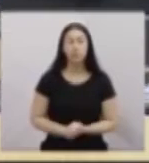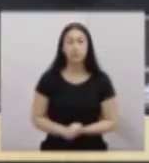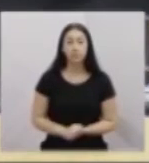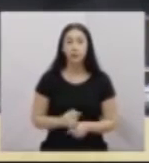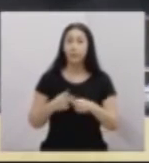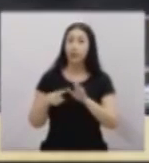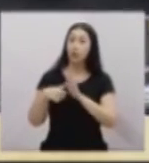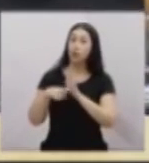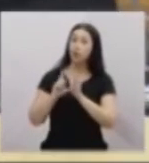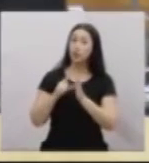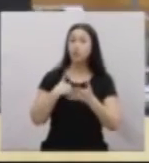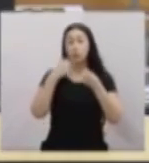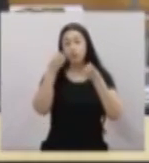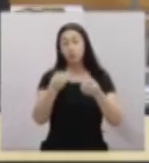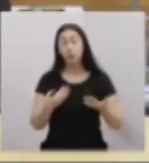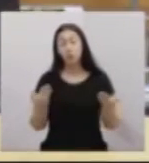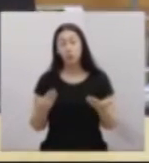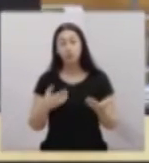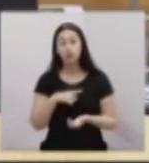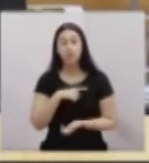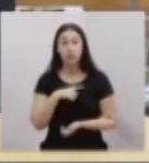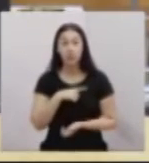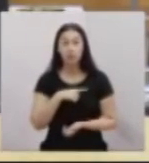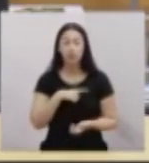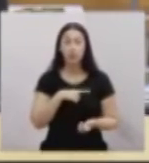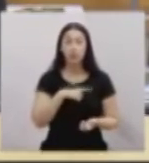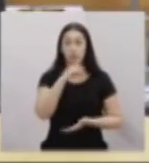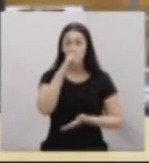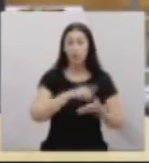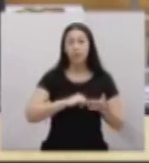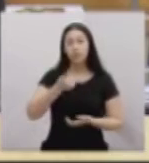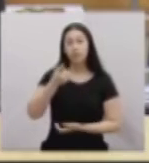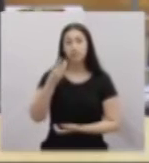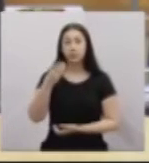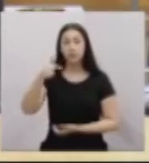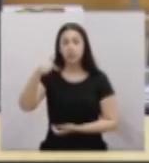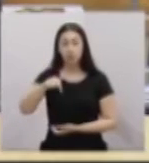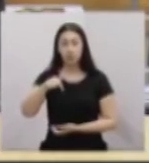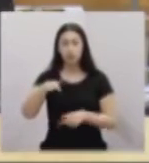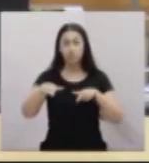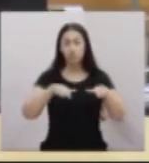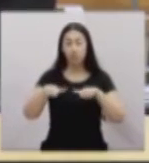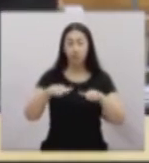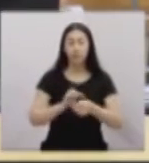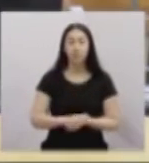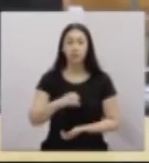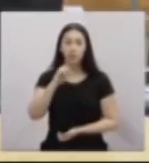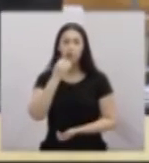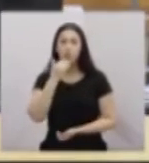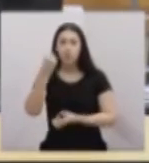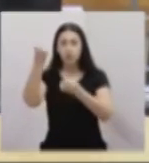Antes, porém, informo que, para a presente sessão, foram protocolados 137 trabalhos, sendo 9 pedidos